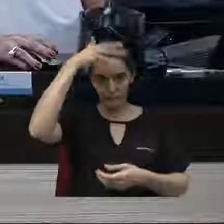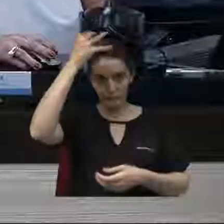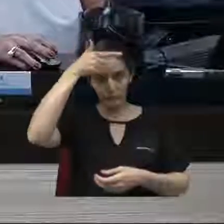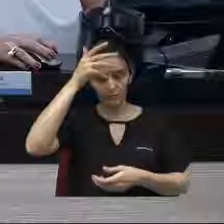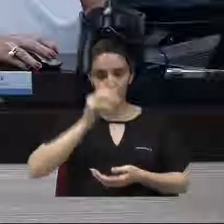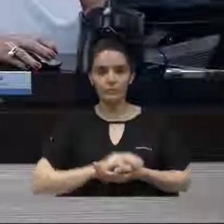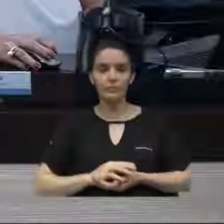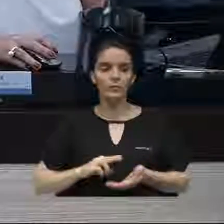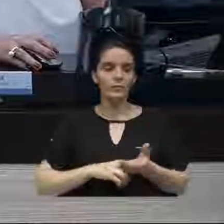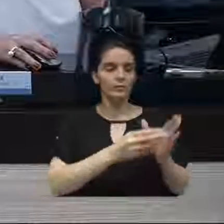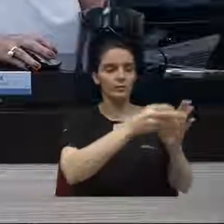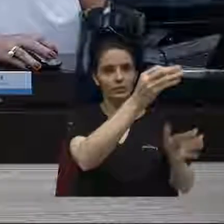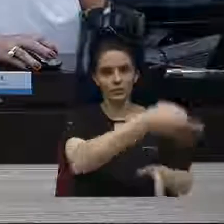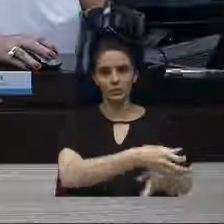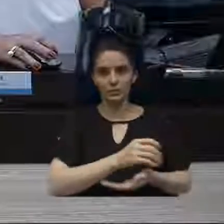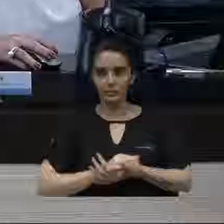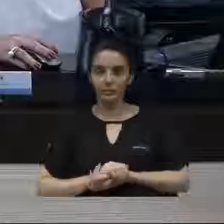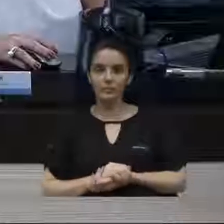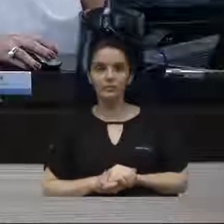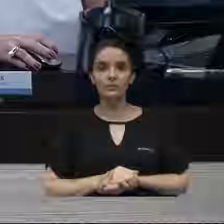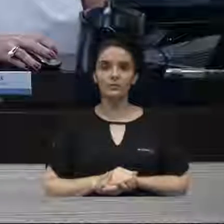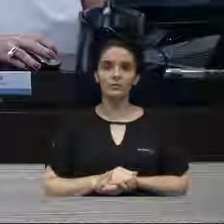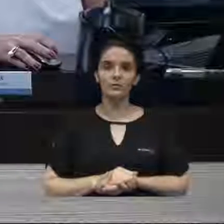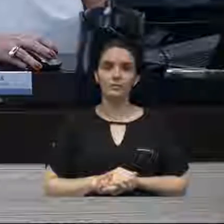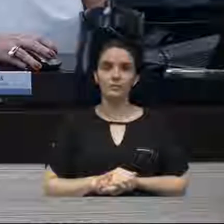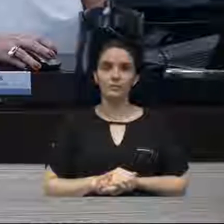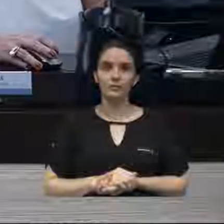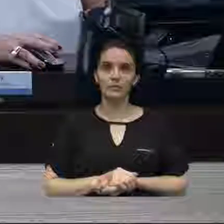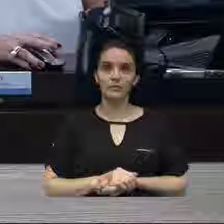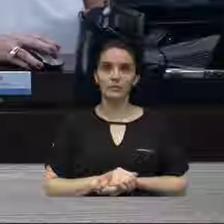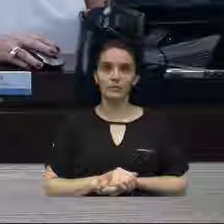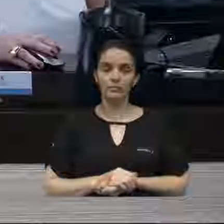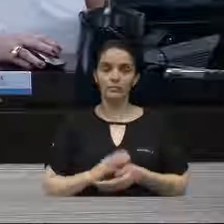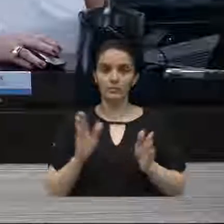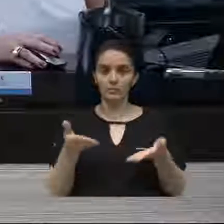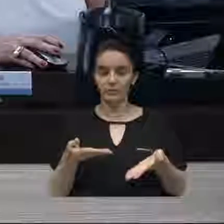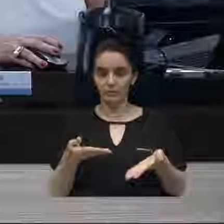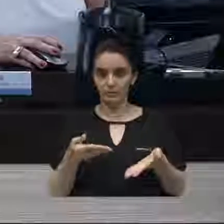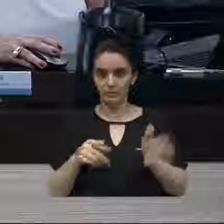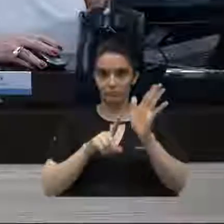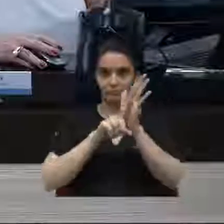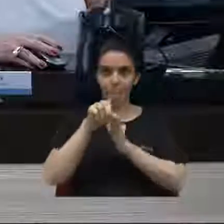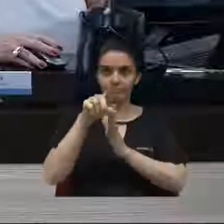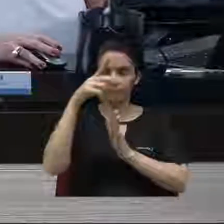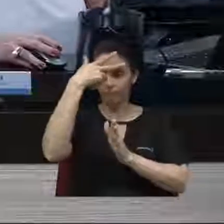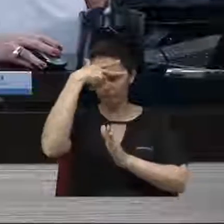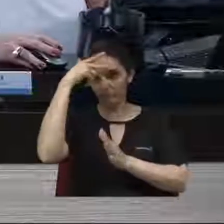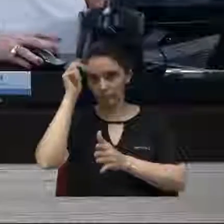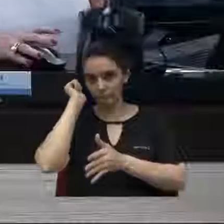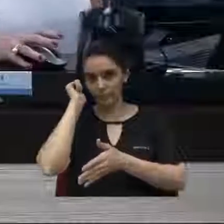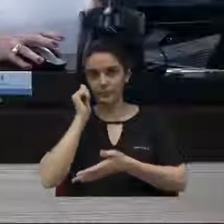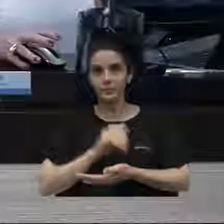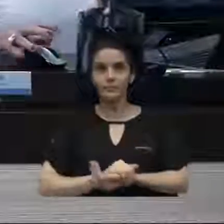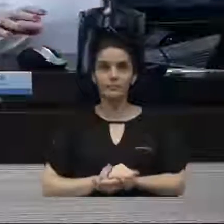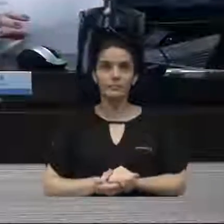Moya. Encaminhe-se às comissões competentes. Passaremos agora aos requerimentos, senhor